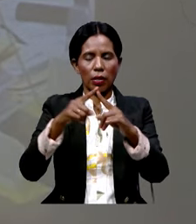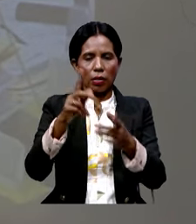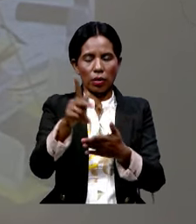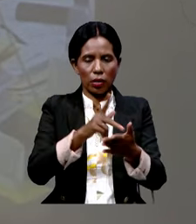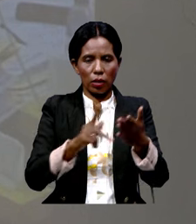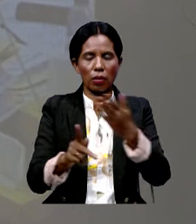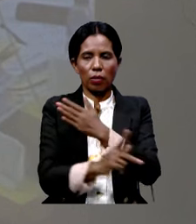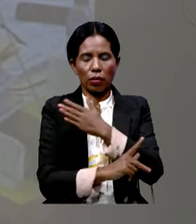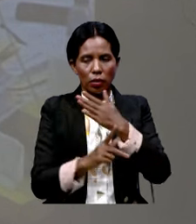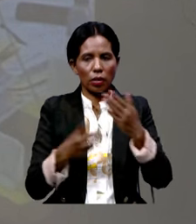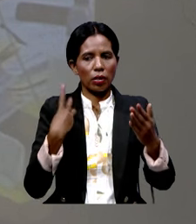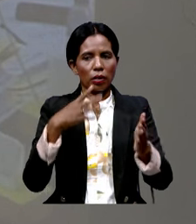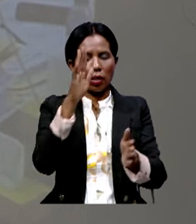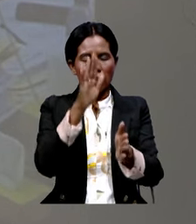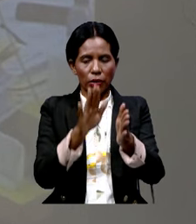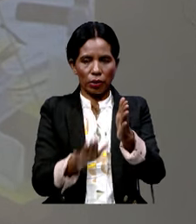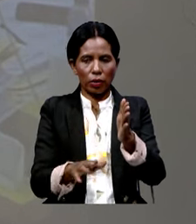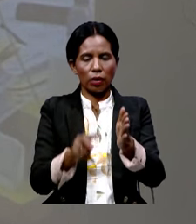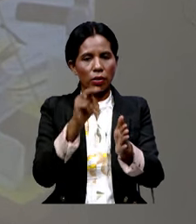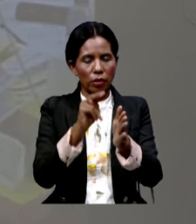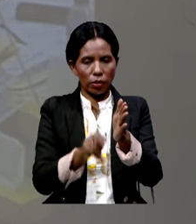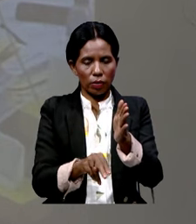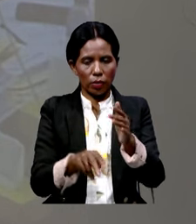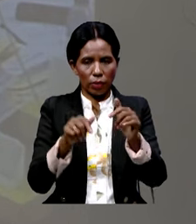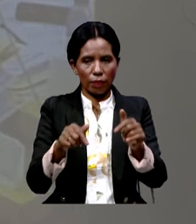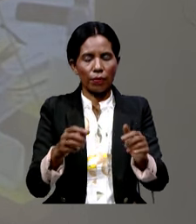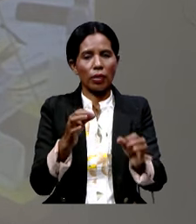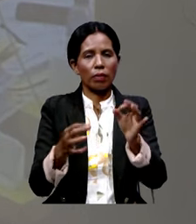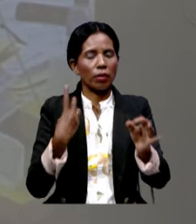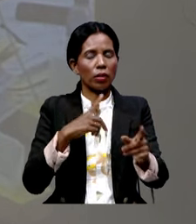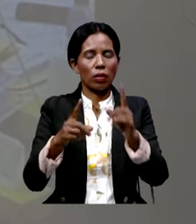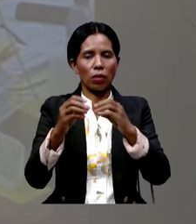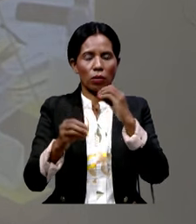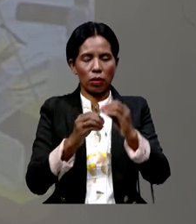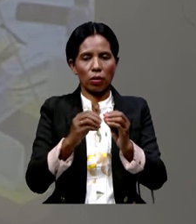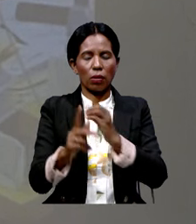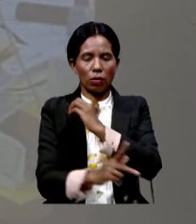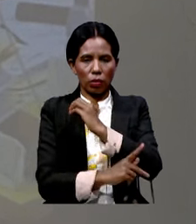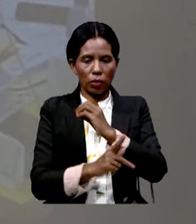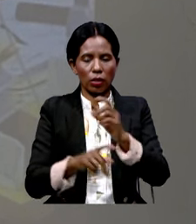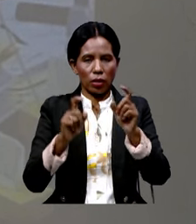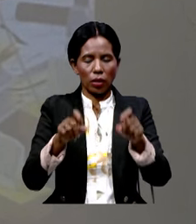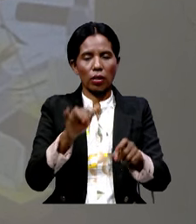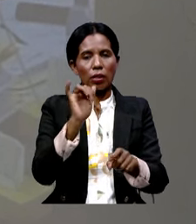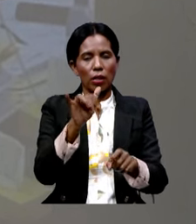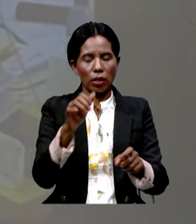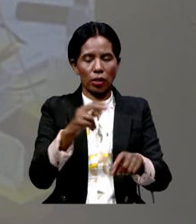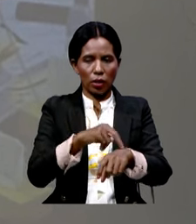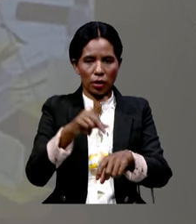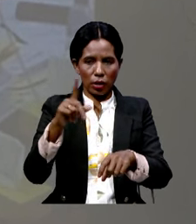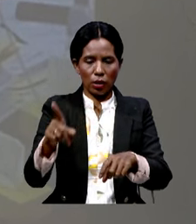né? E está a tuntia a nível ainda, né? E se está a colher quando a corrupção tem que ir a consenso nacional,